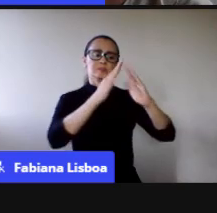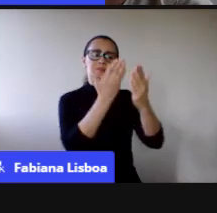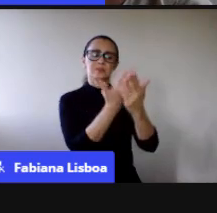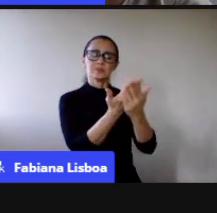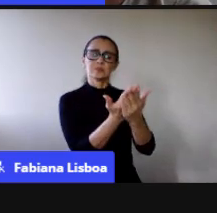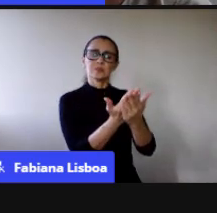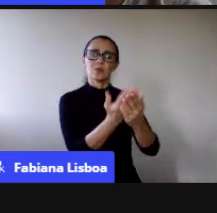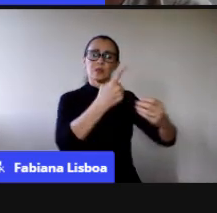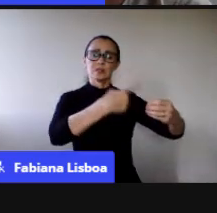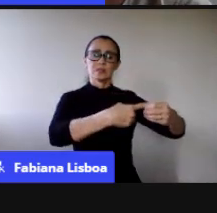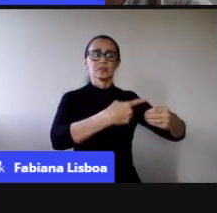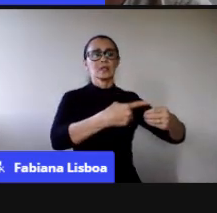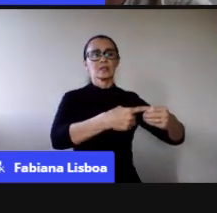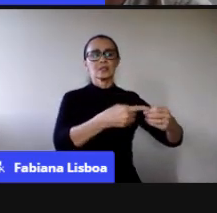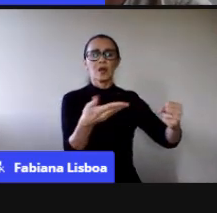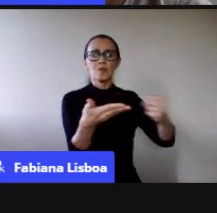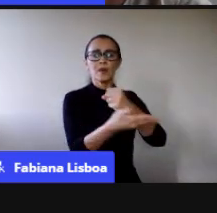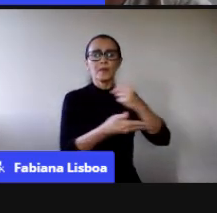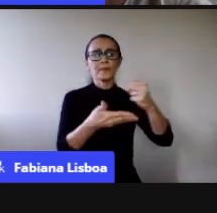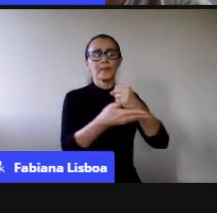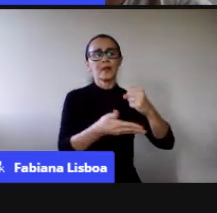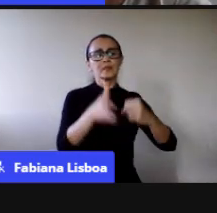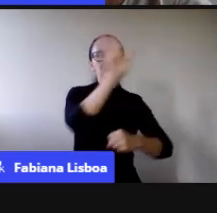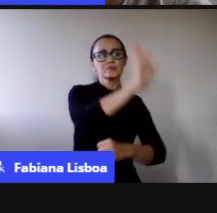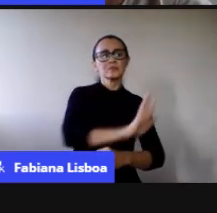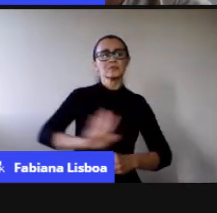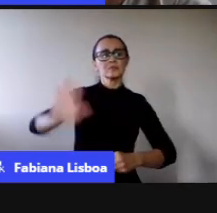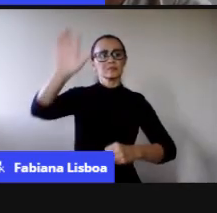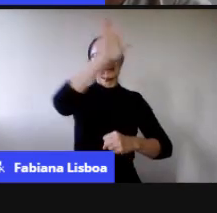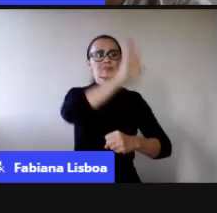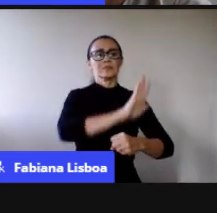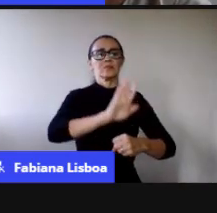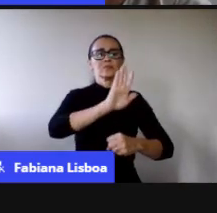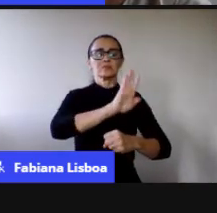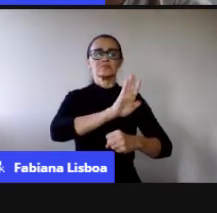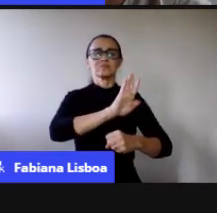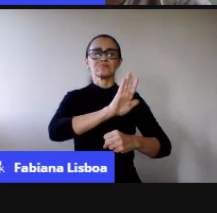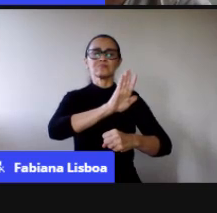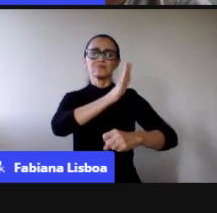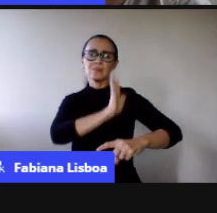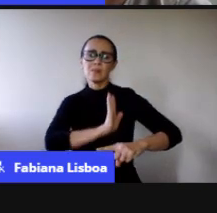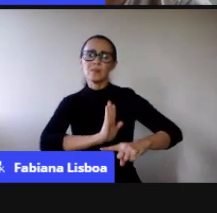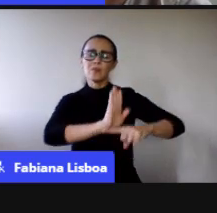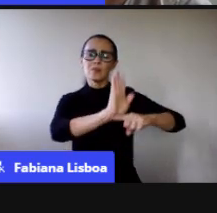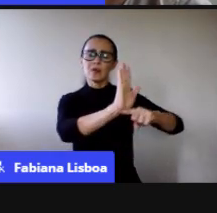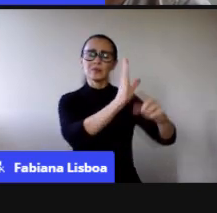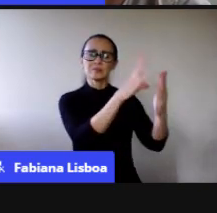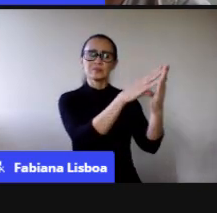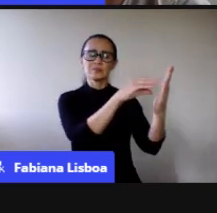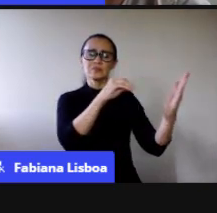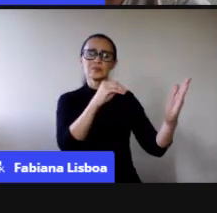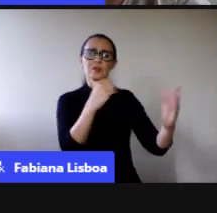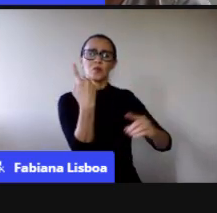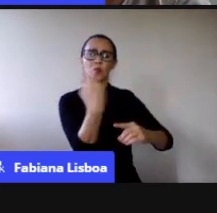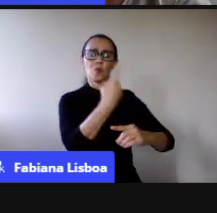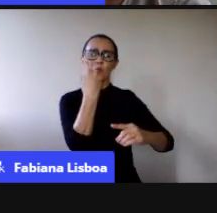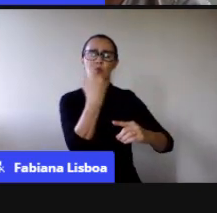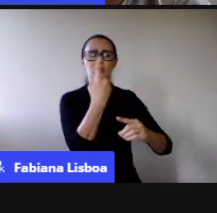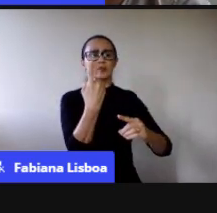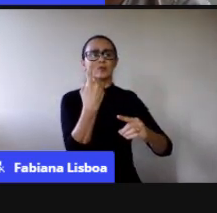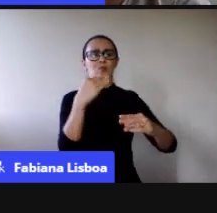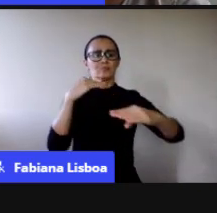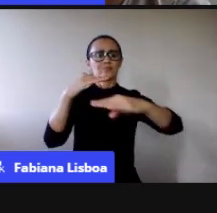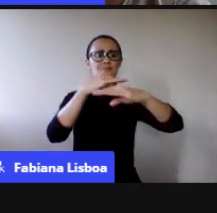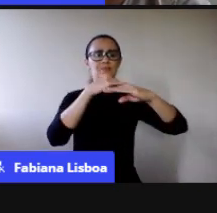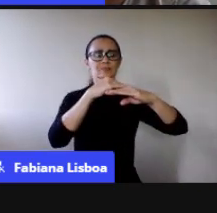uma matriz, uma base universal comum para todos, apoiada numa matriz de modelo único, né, um modelo padrão. E para